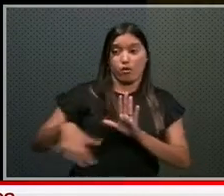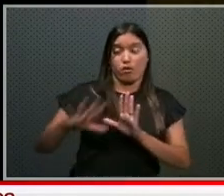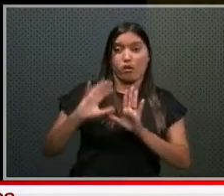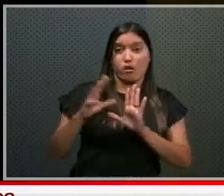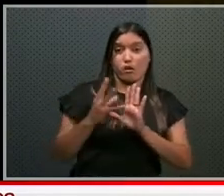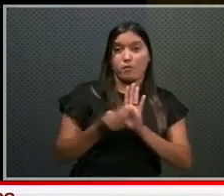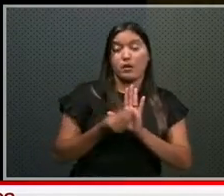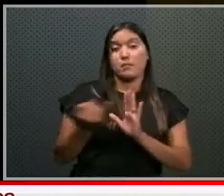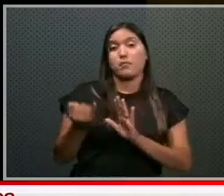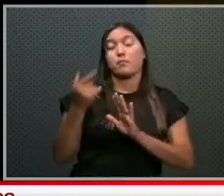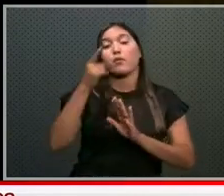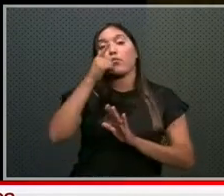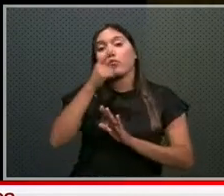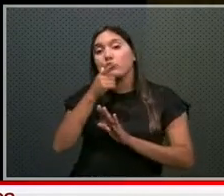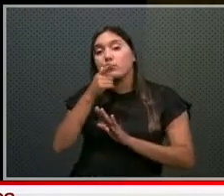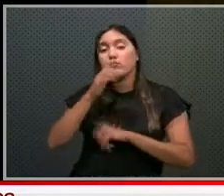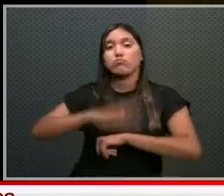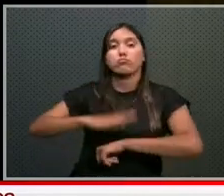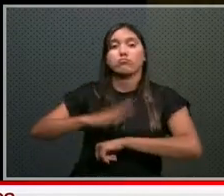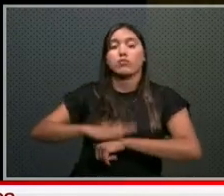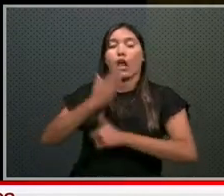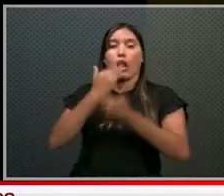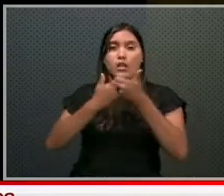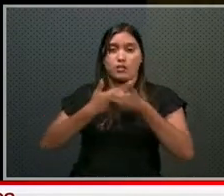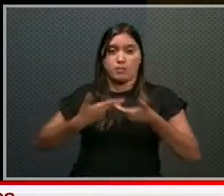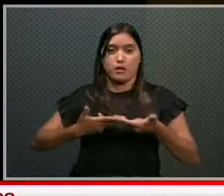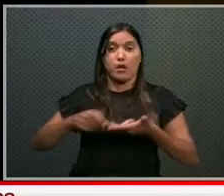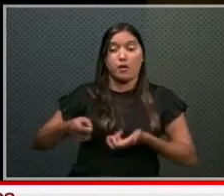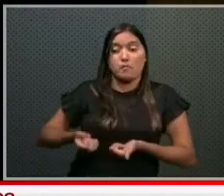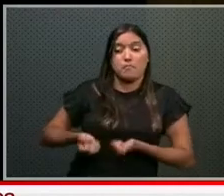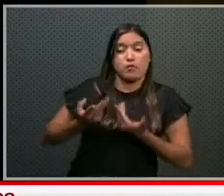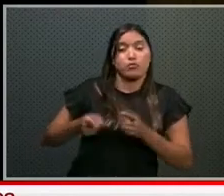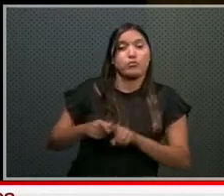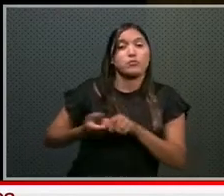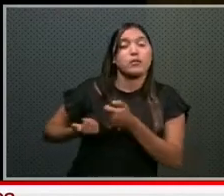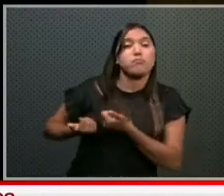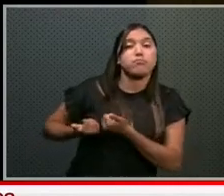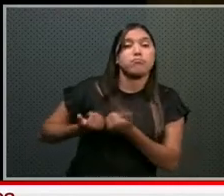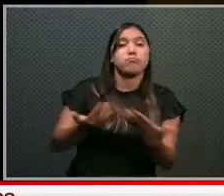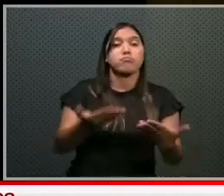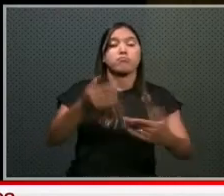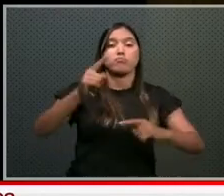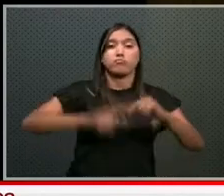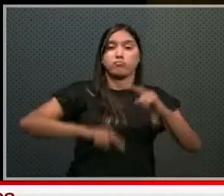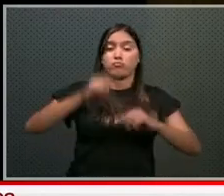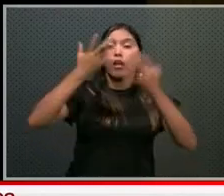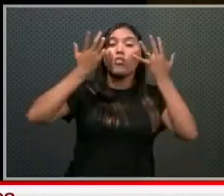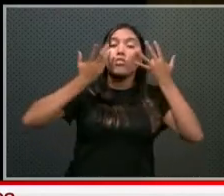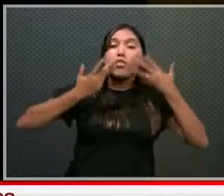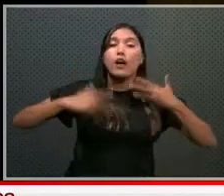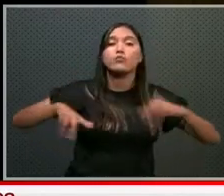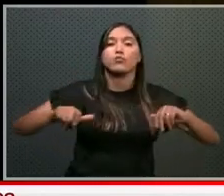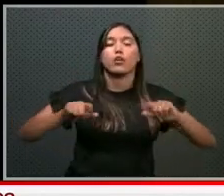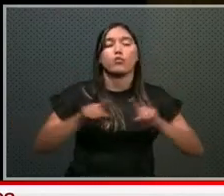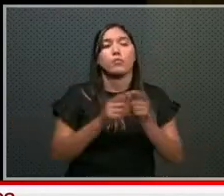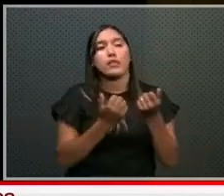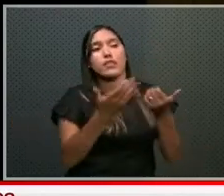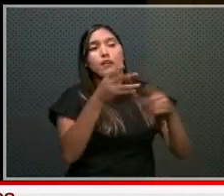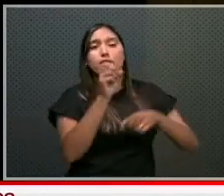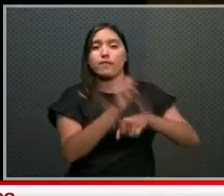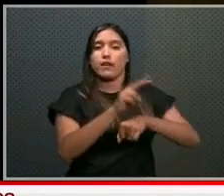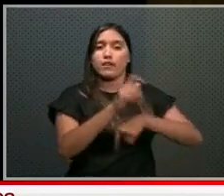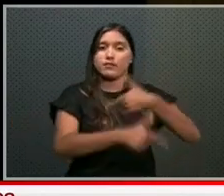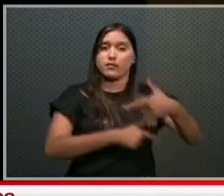garantir soberania alimentar ela produz e oferta matérias-primas gera emprego e renda